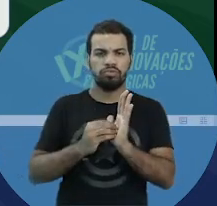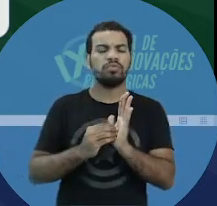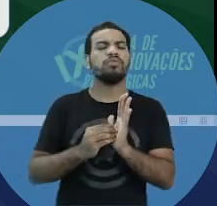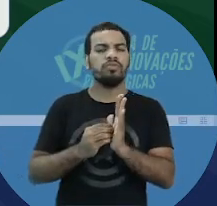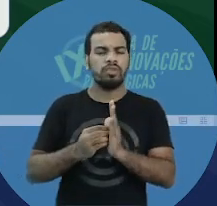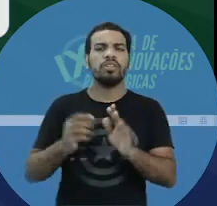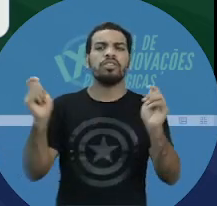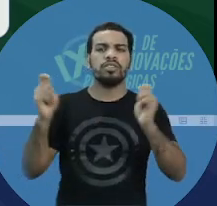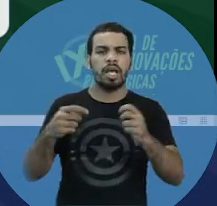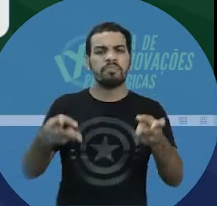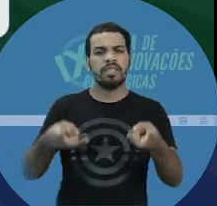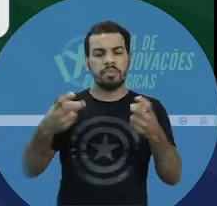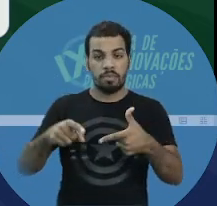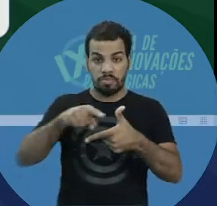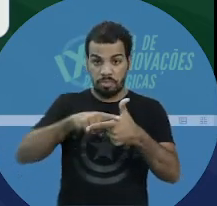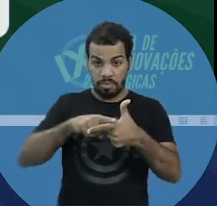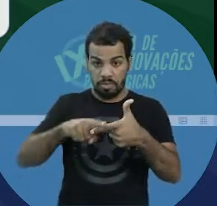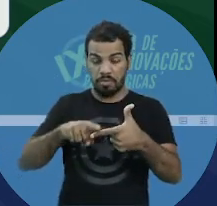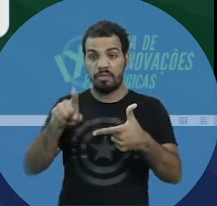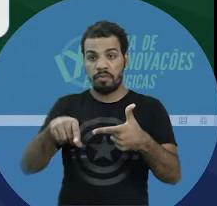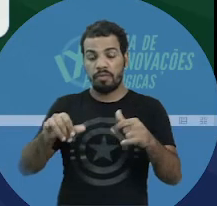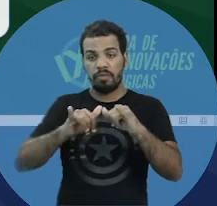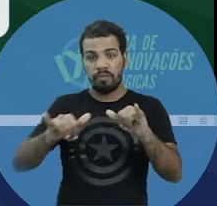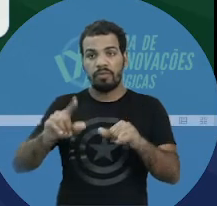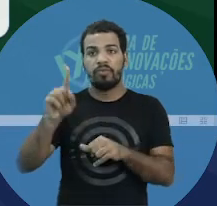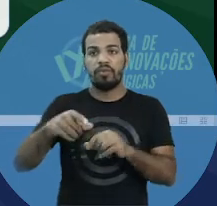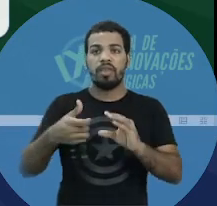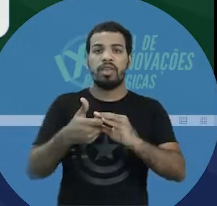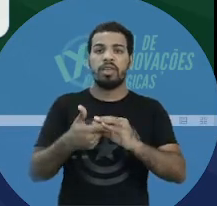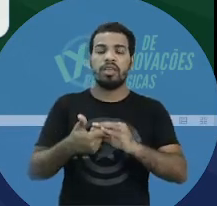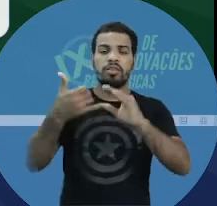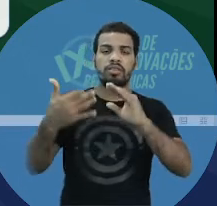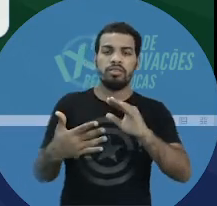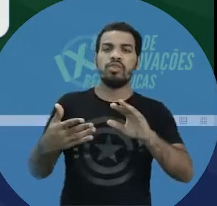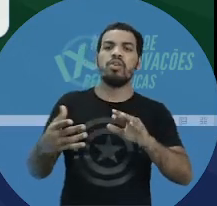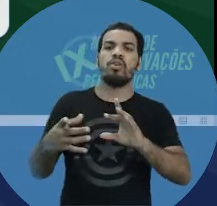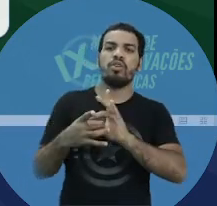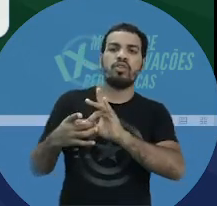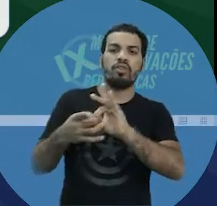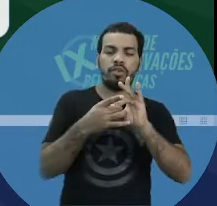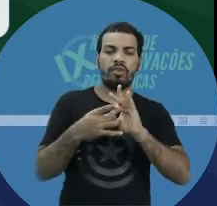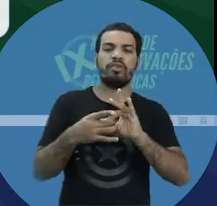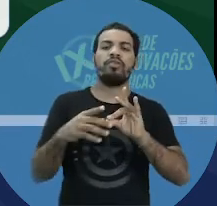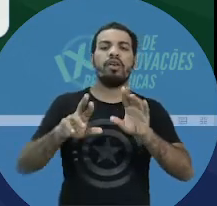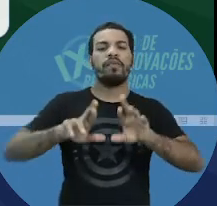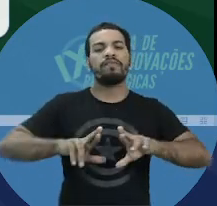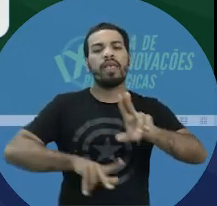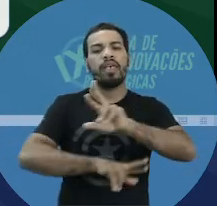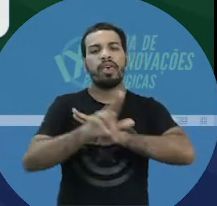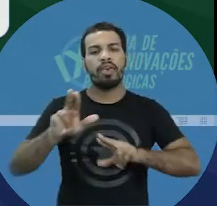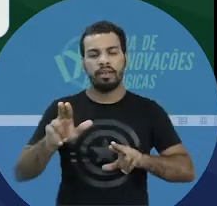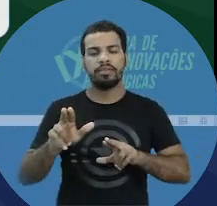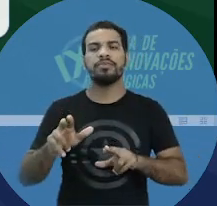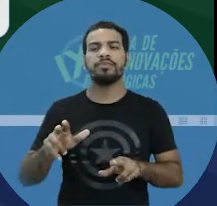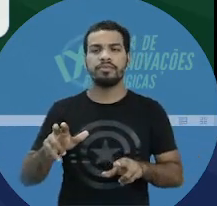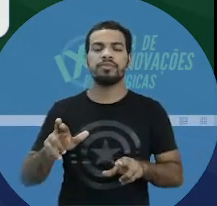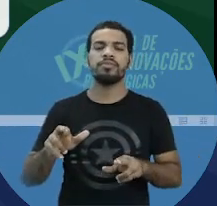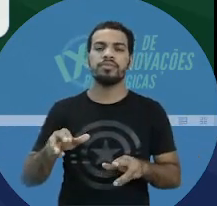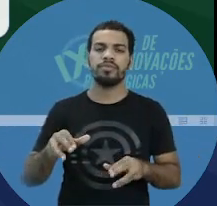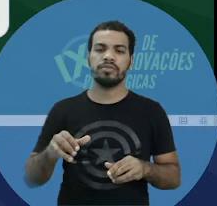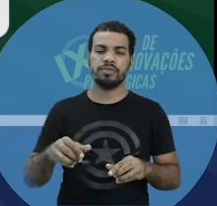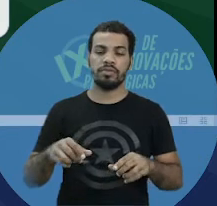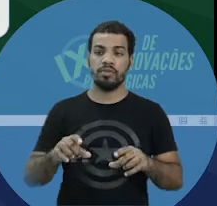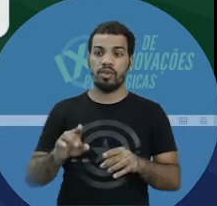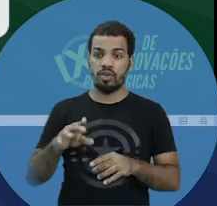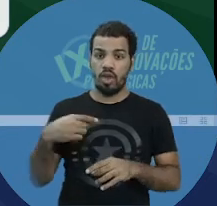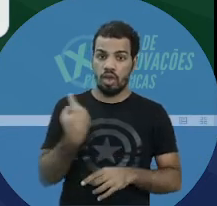que a problemática ela foi lançada, as características genéticas que nos unem, né, que nos diferencia, né, e, de certa forma, não só a nós,